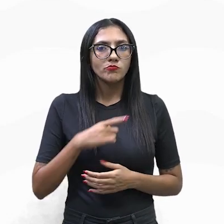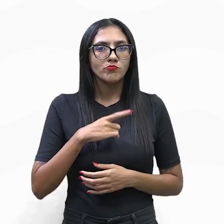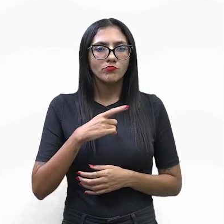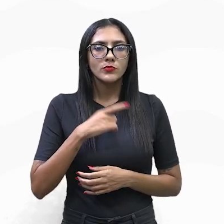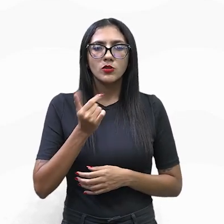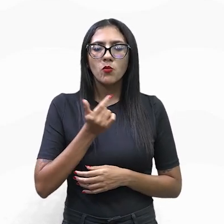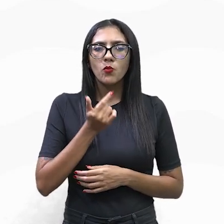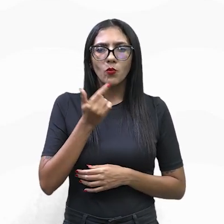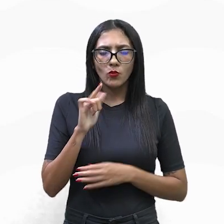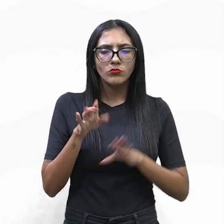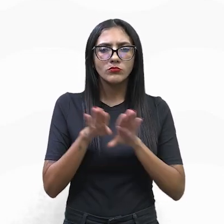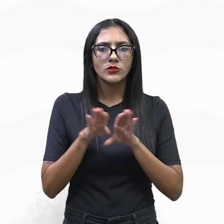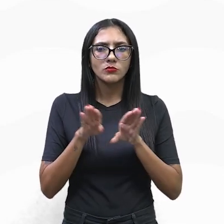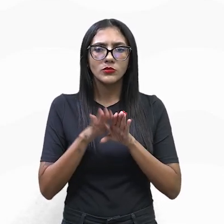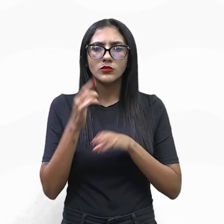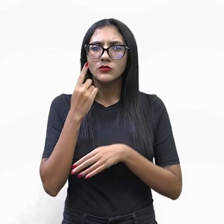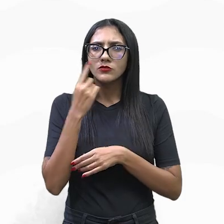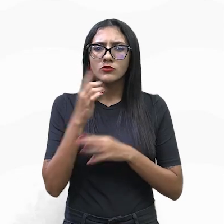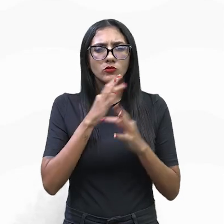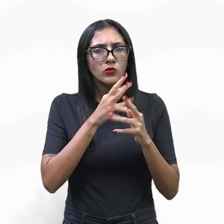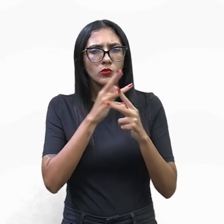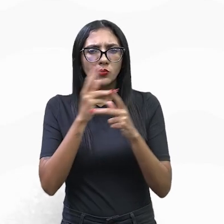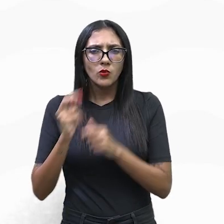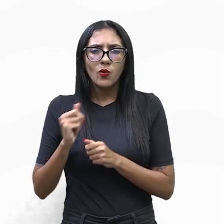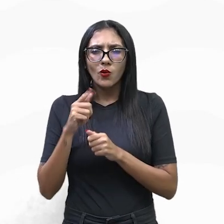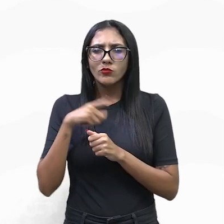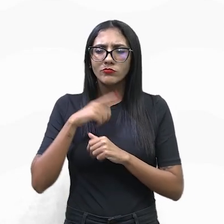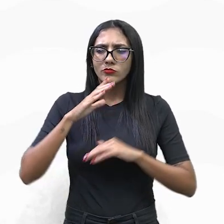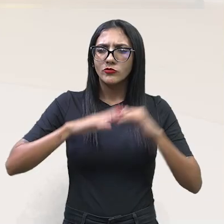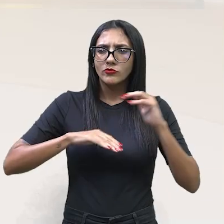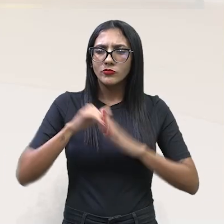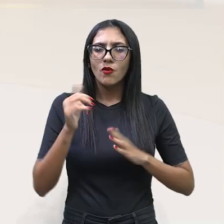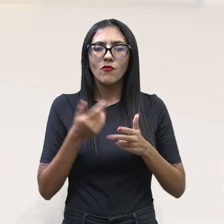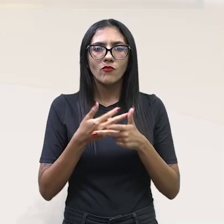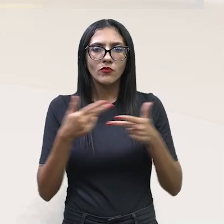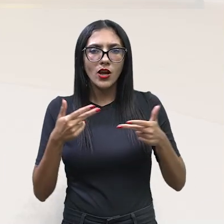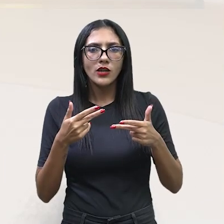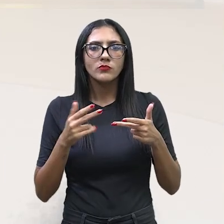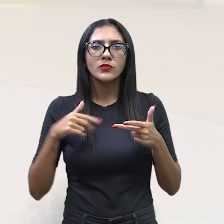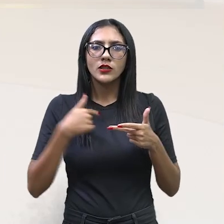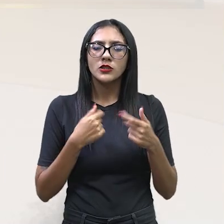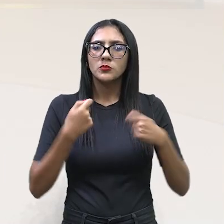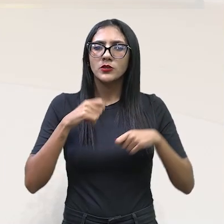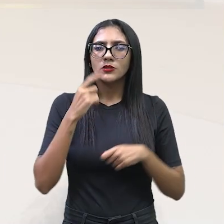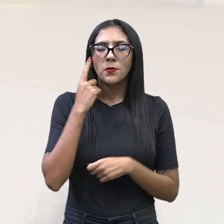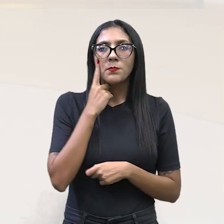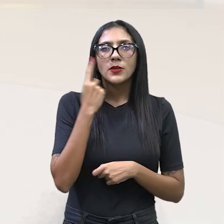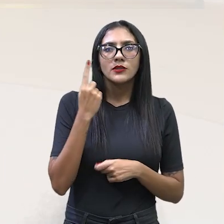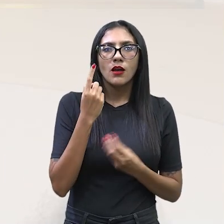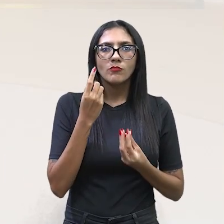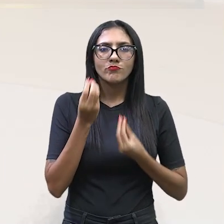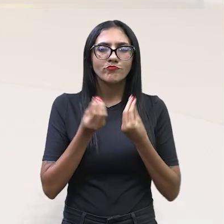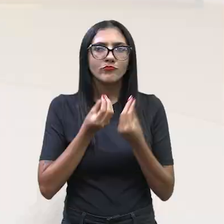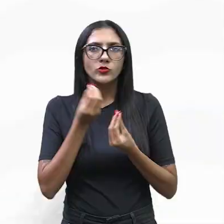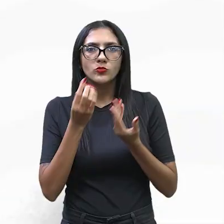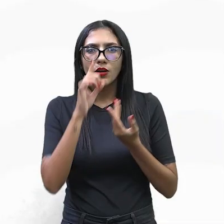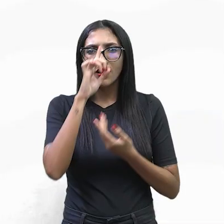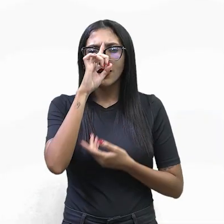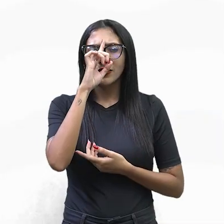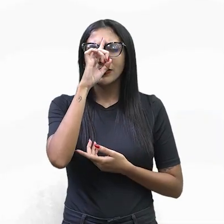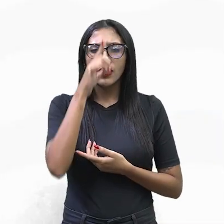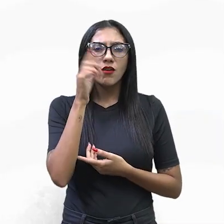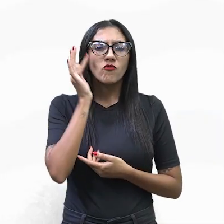professor? Vendo tudo isso aí, todas essas profissões, a gente tem que projetar aí o futuro. Nós não podemos